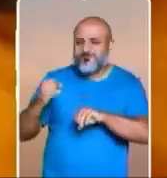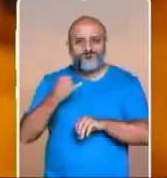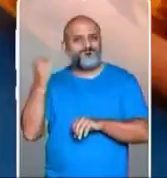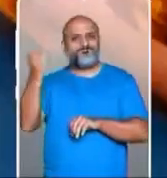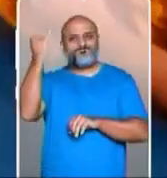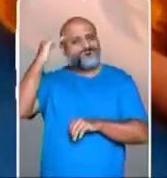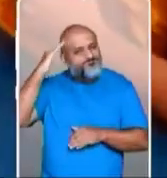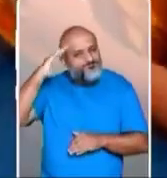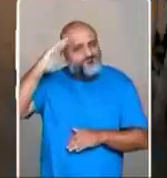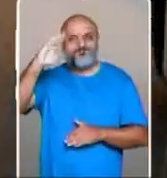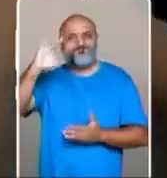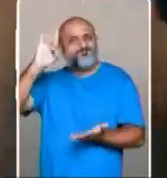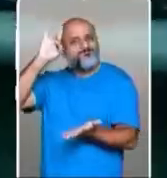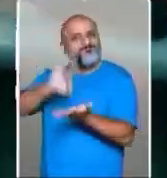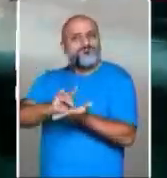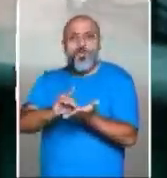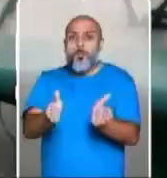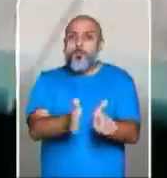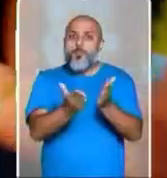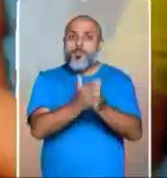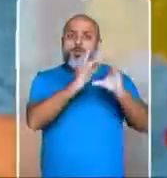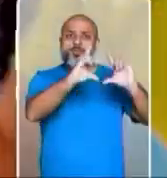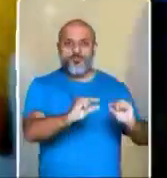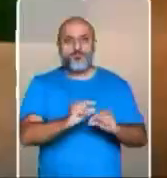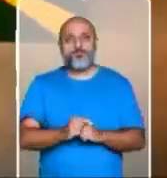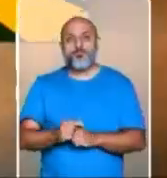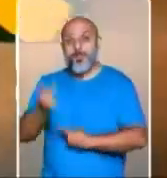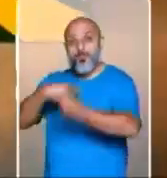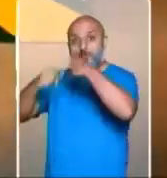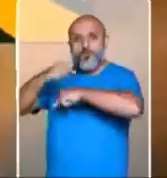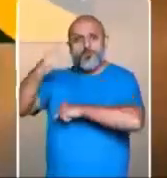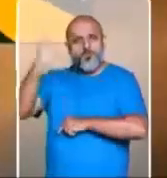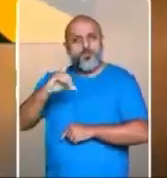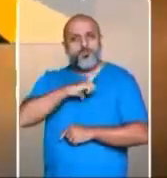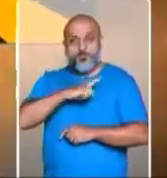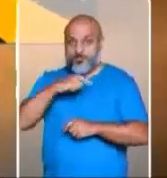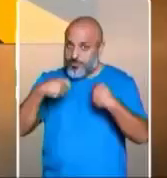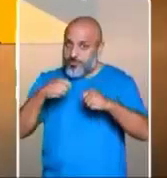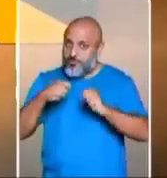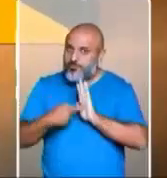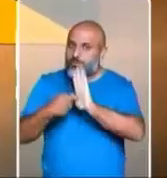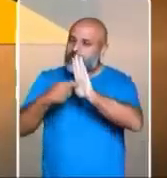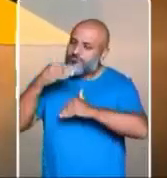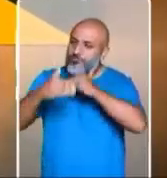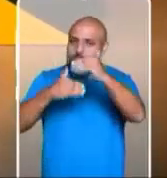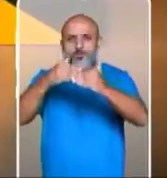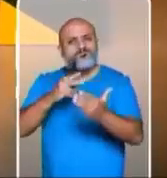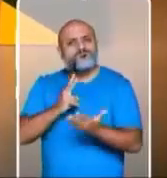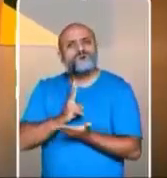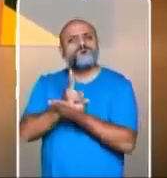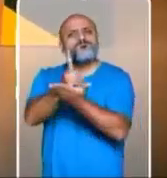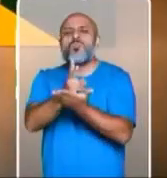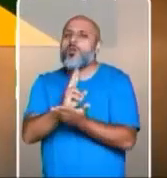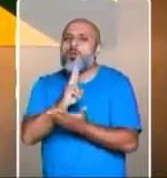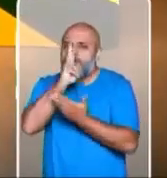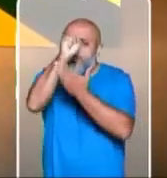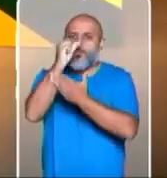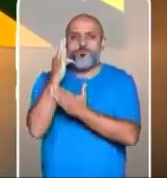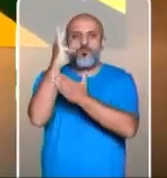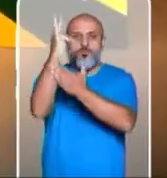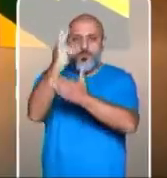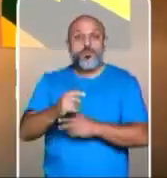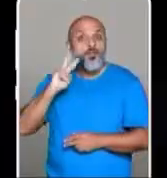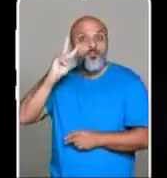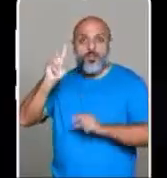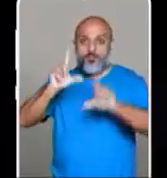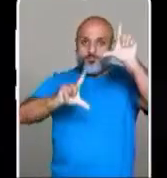educação. Porque a educação é a forma mais efetiva de combater a pobreza. É uma revolução que o Brasil tem que fazer para caminhar com passos firmes